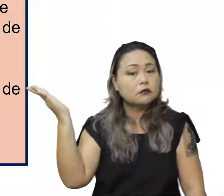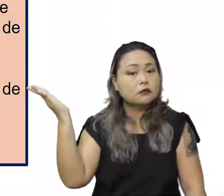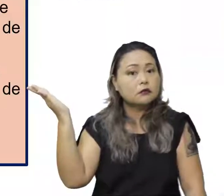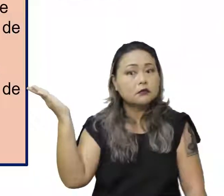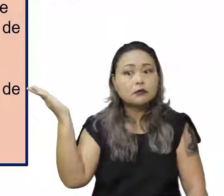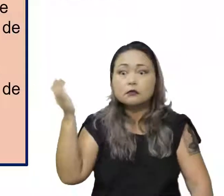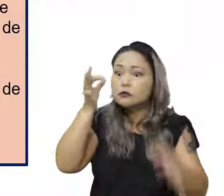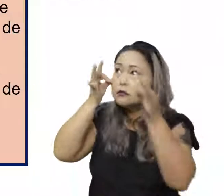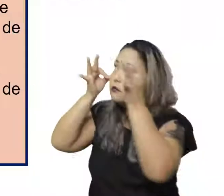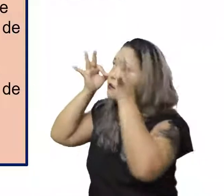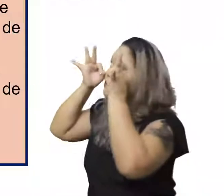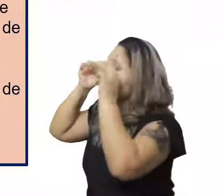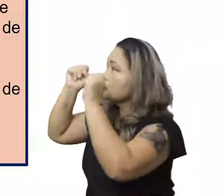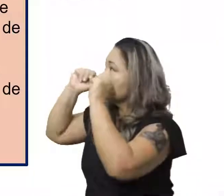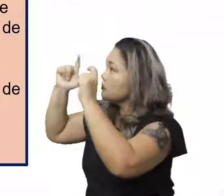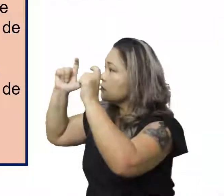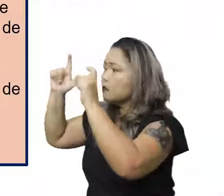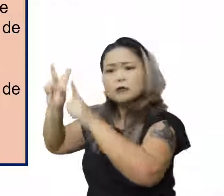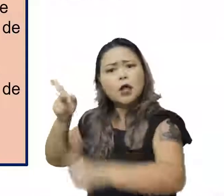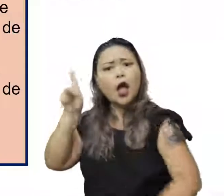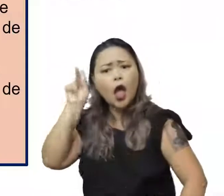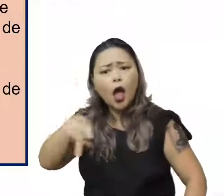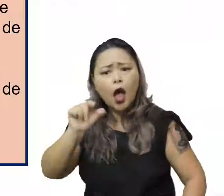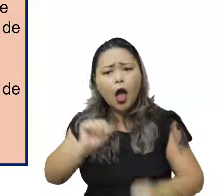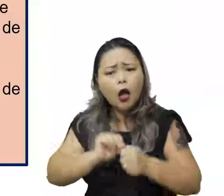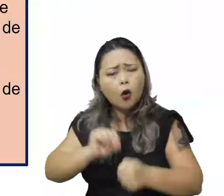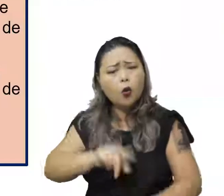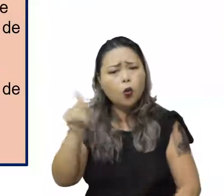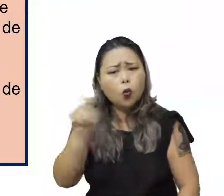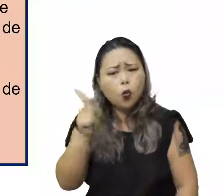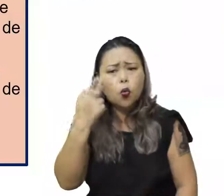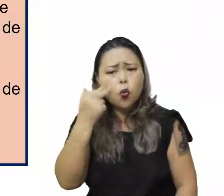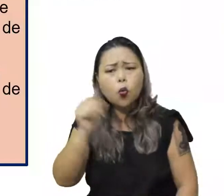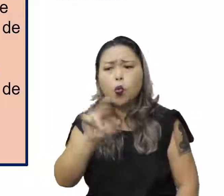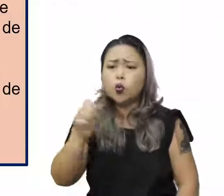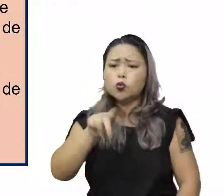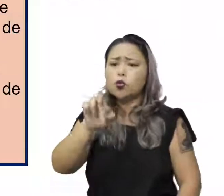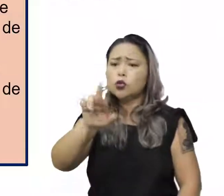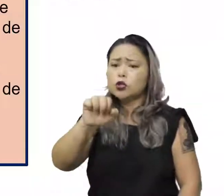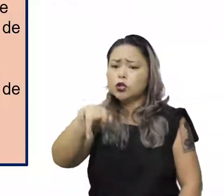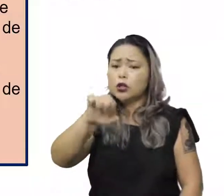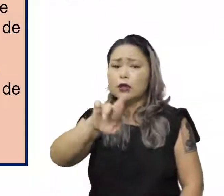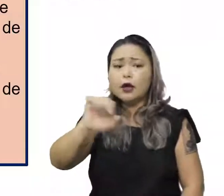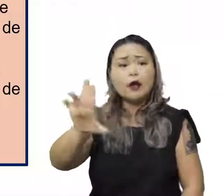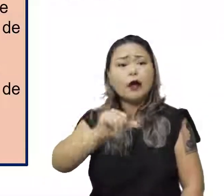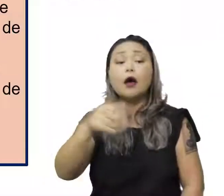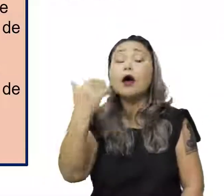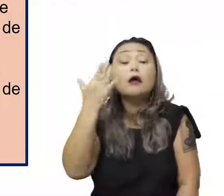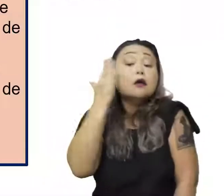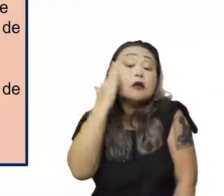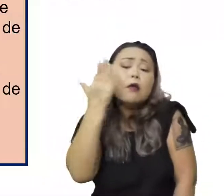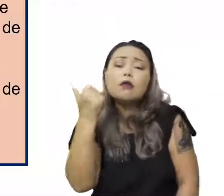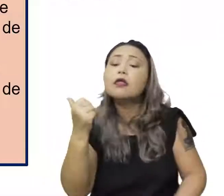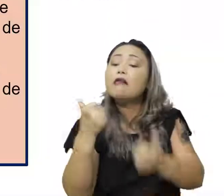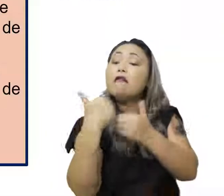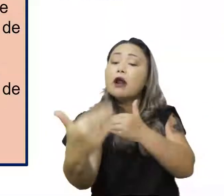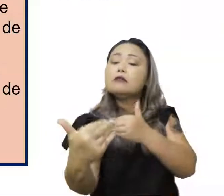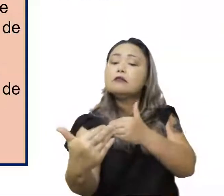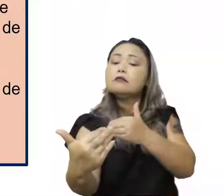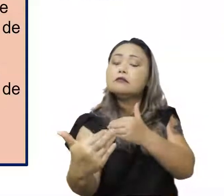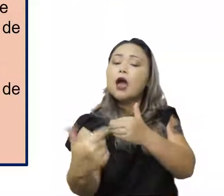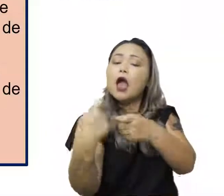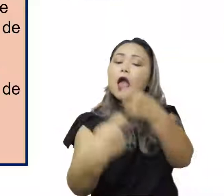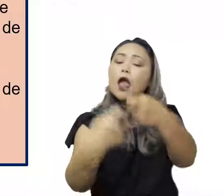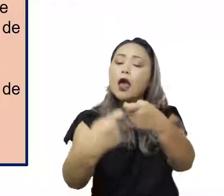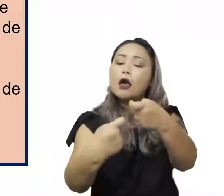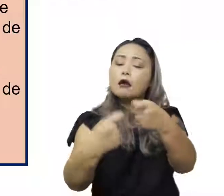Fica bem atento. Puxa, professor, tem para saber o nome do general? Não. Isso é apenas você saber quem eram os caras que estavam na frente.